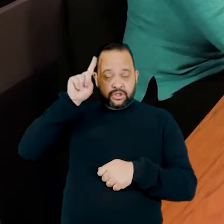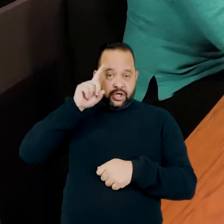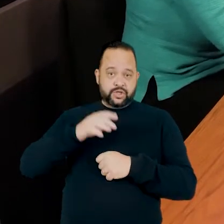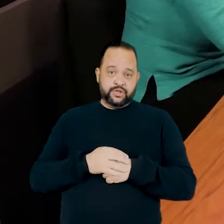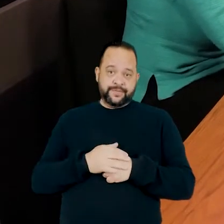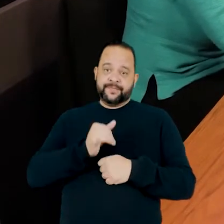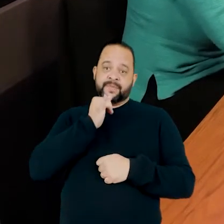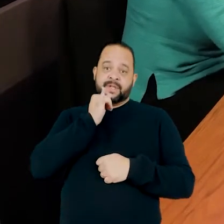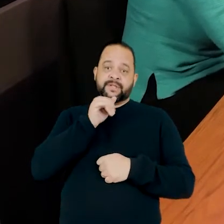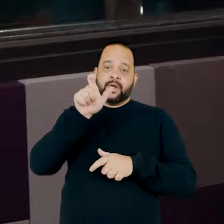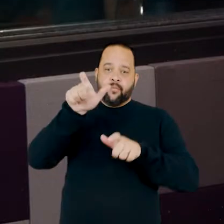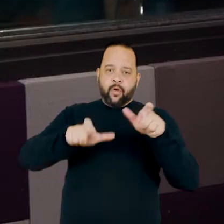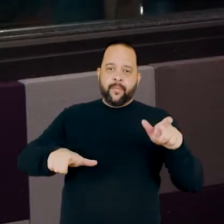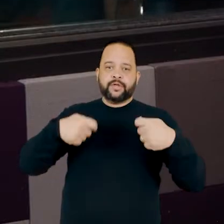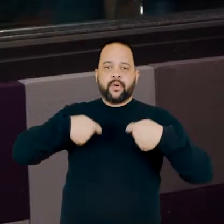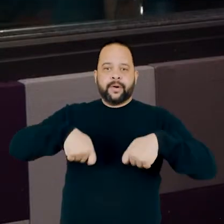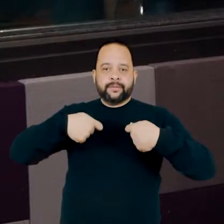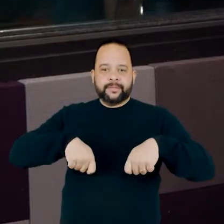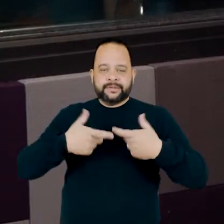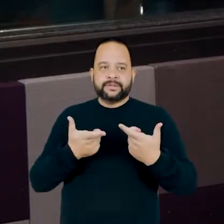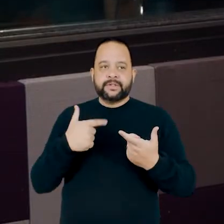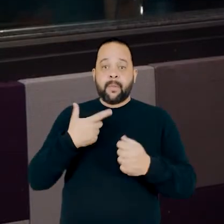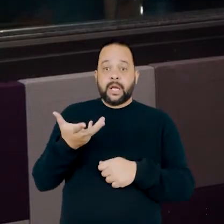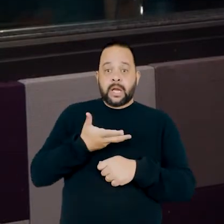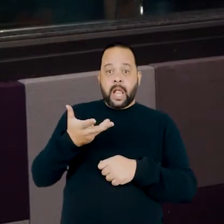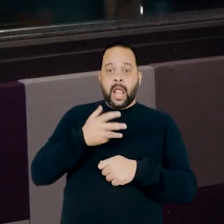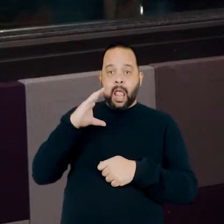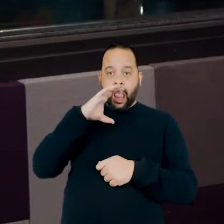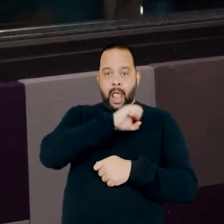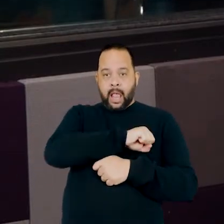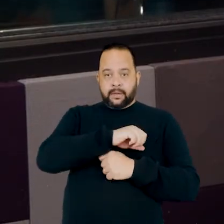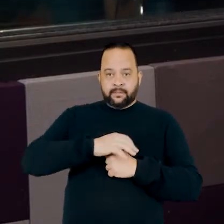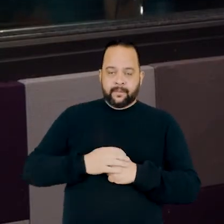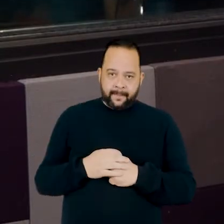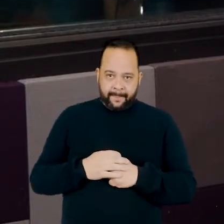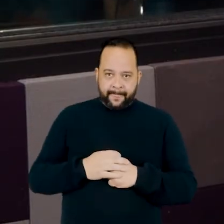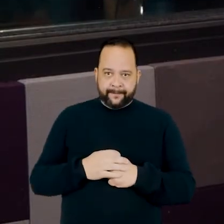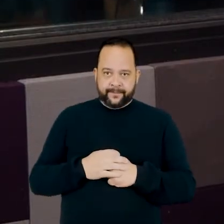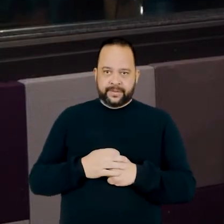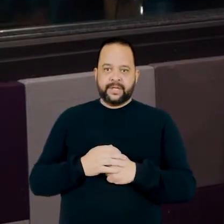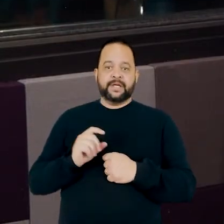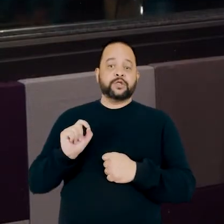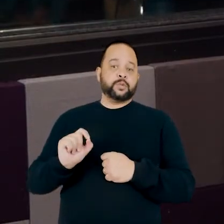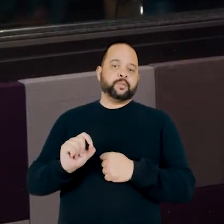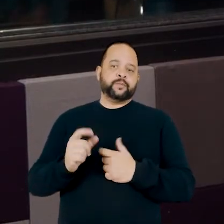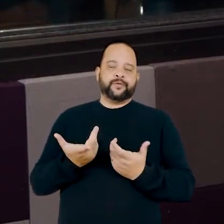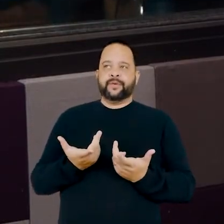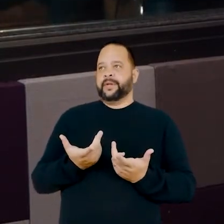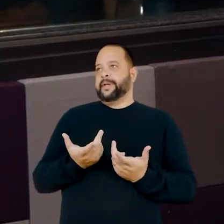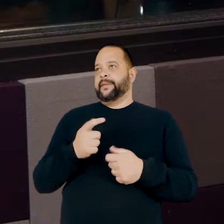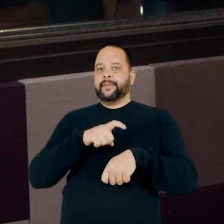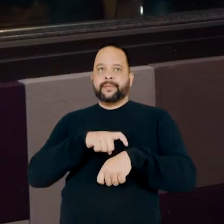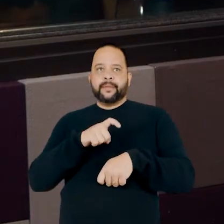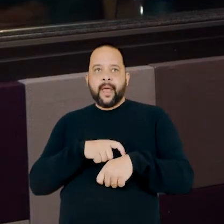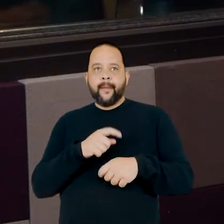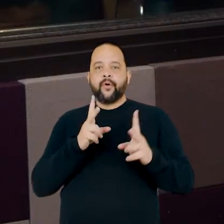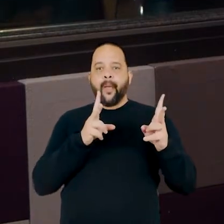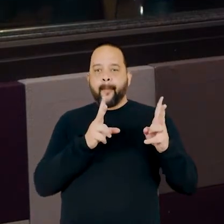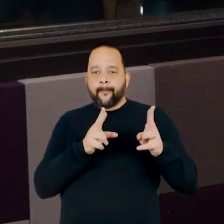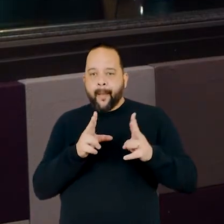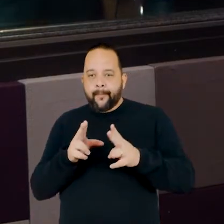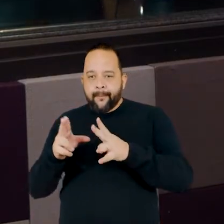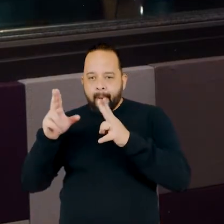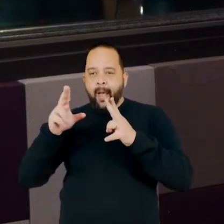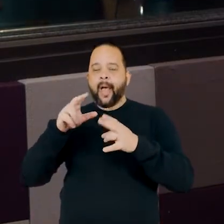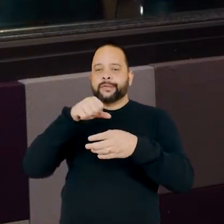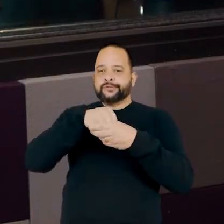que precisa de mais agilidade, na verdade, né? Do que tempo de edição, de